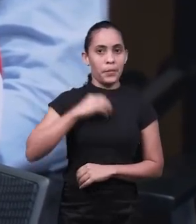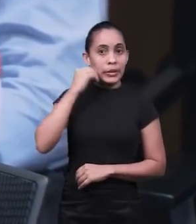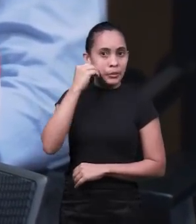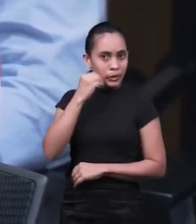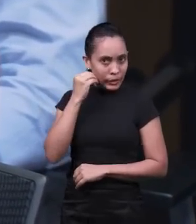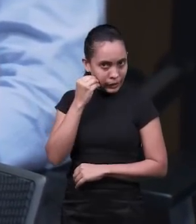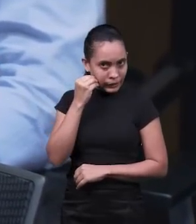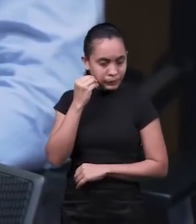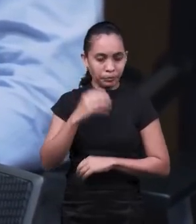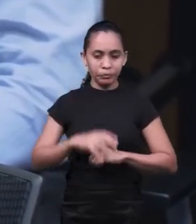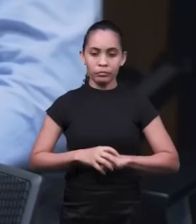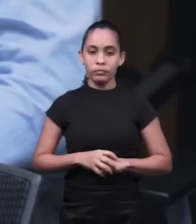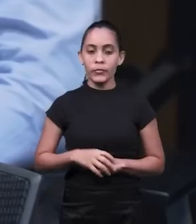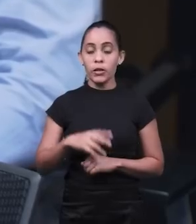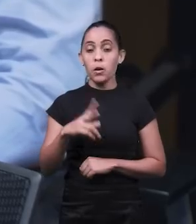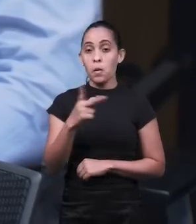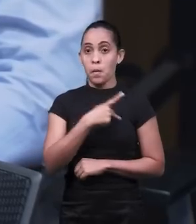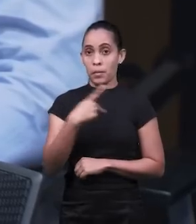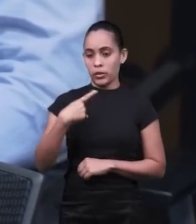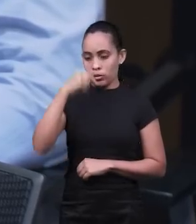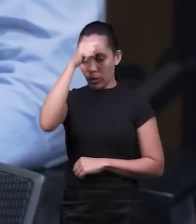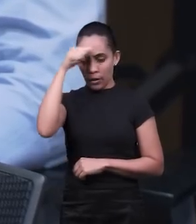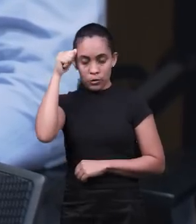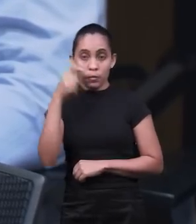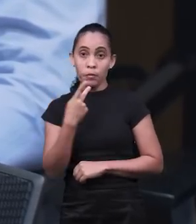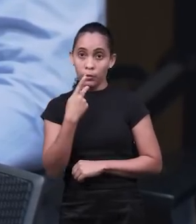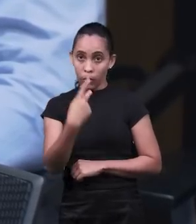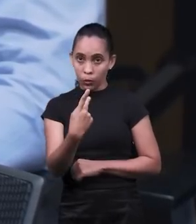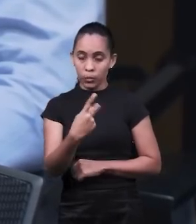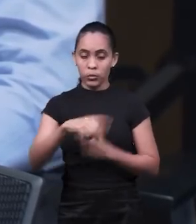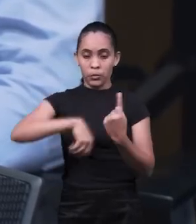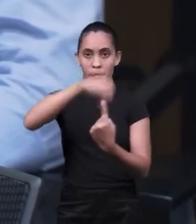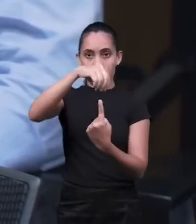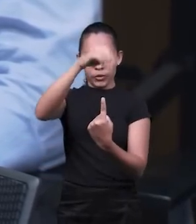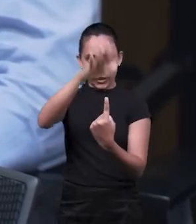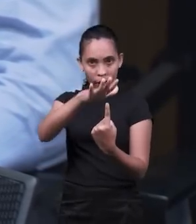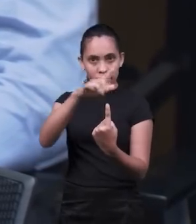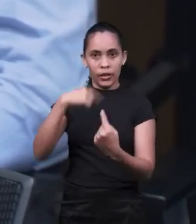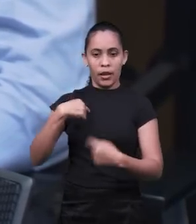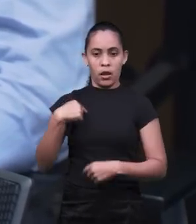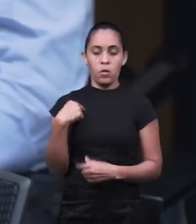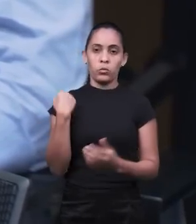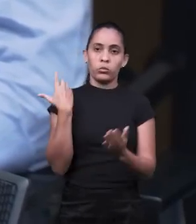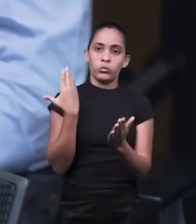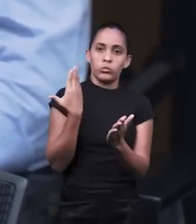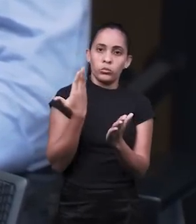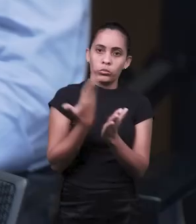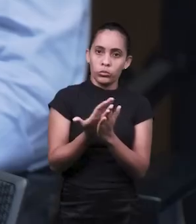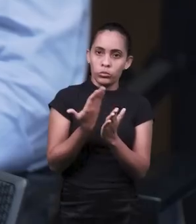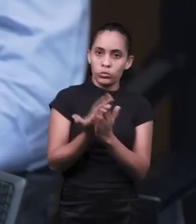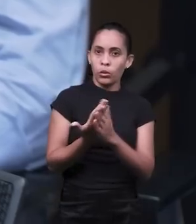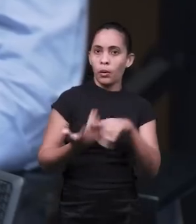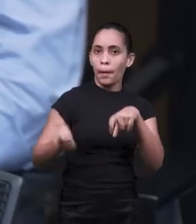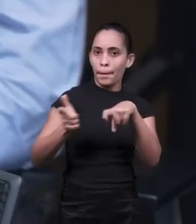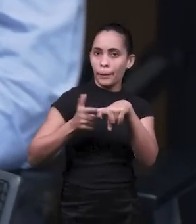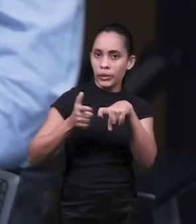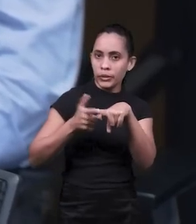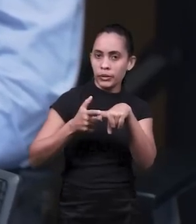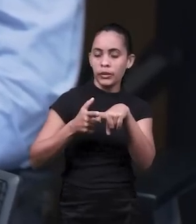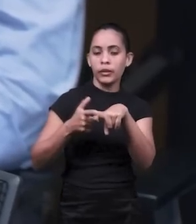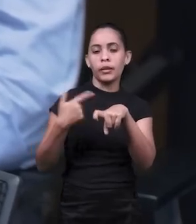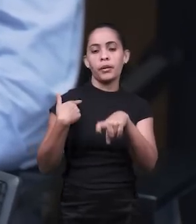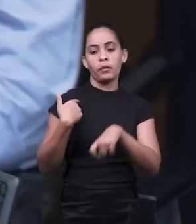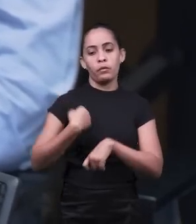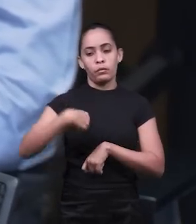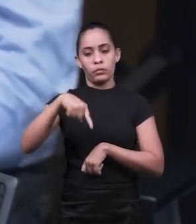uma experiência a respeito do que o pastor Sérgio estava falando dos meios de graça. Eu curso medicina e em um desses